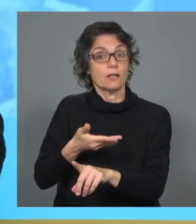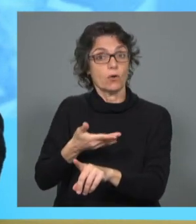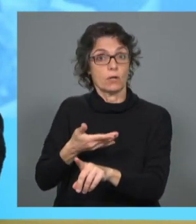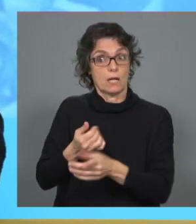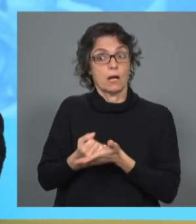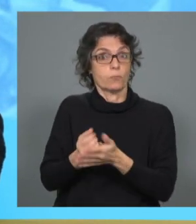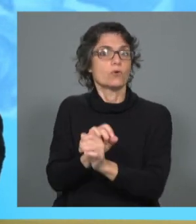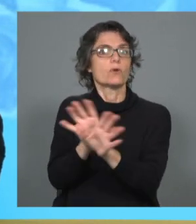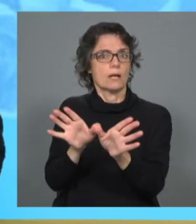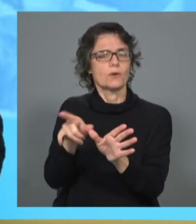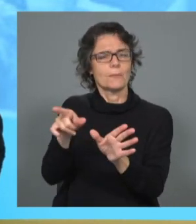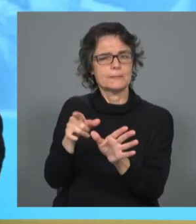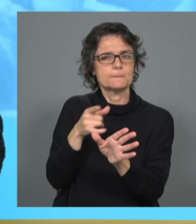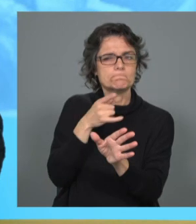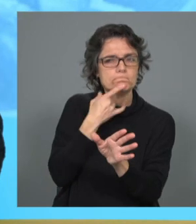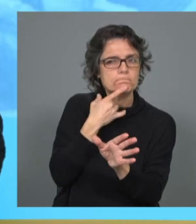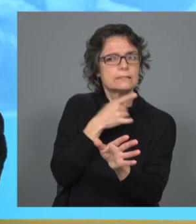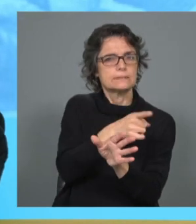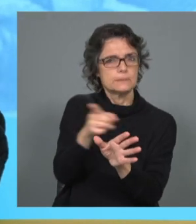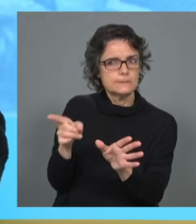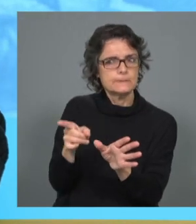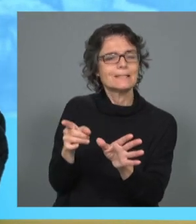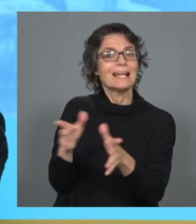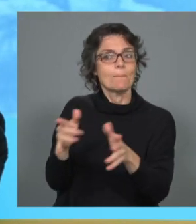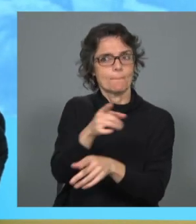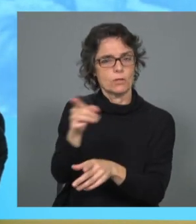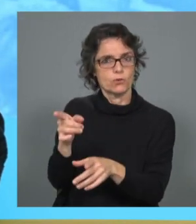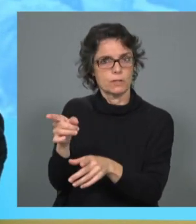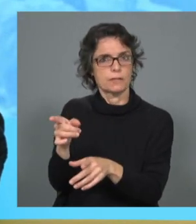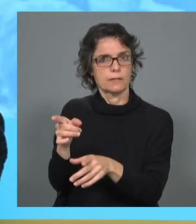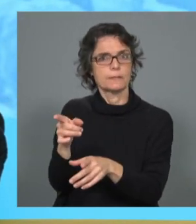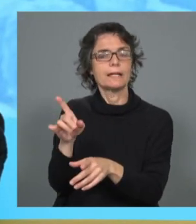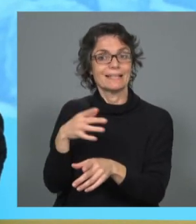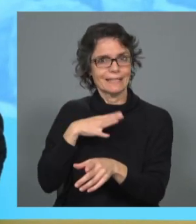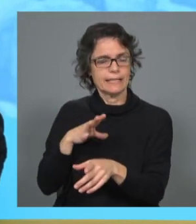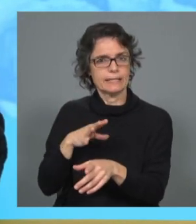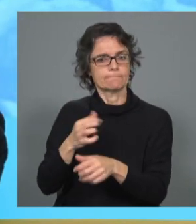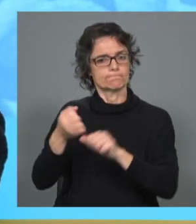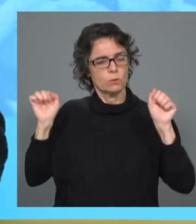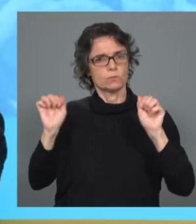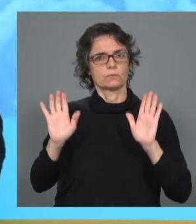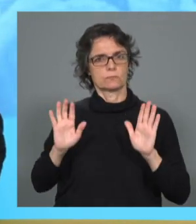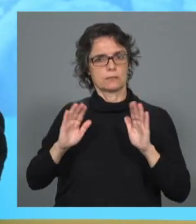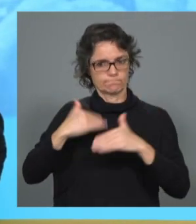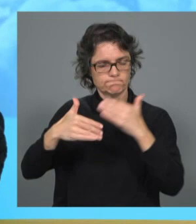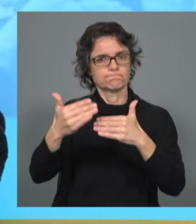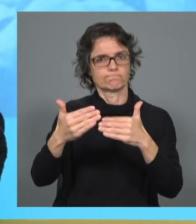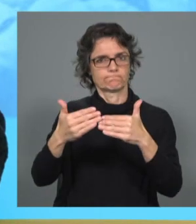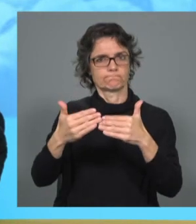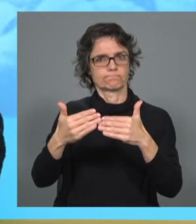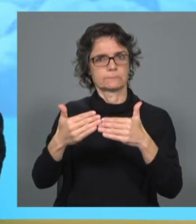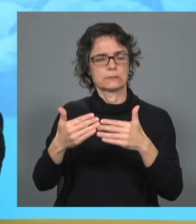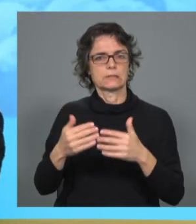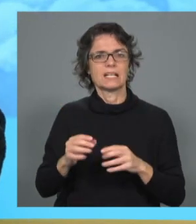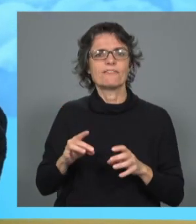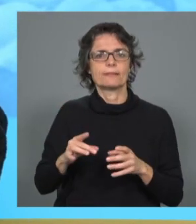mas pelas conversas que eu tenho tido, a grande expectativa que as pessoas têm é de se autonomizarem, de não estarem a pesar